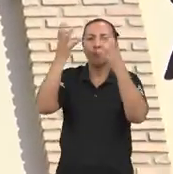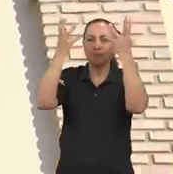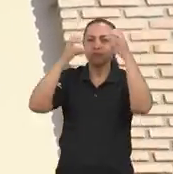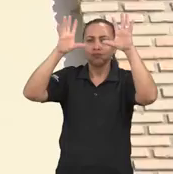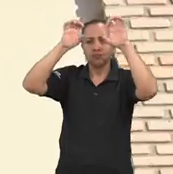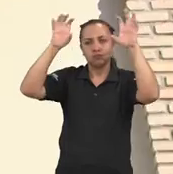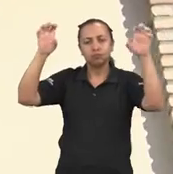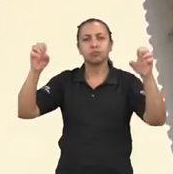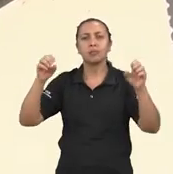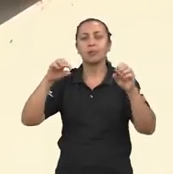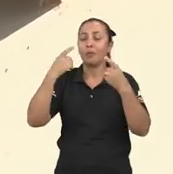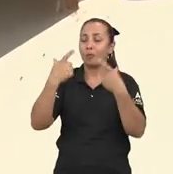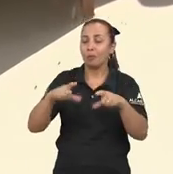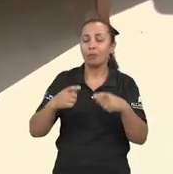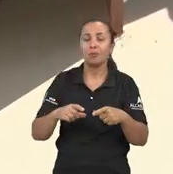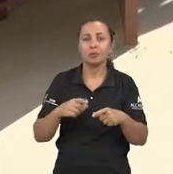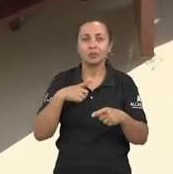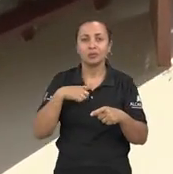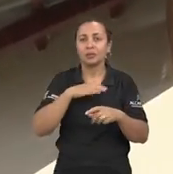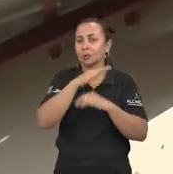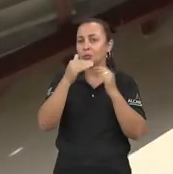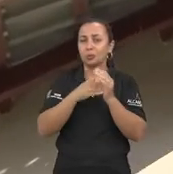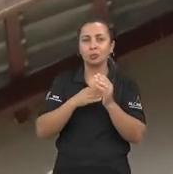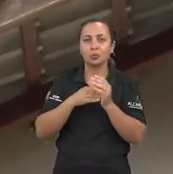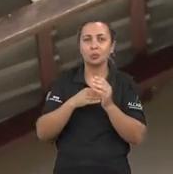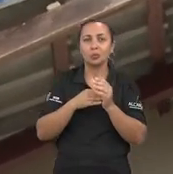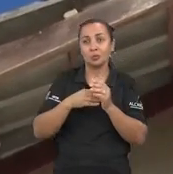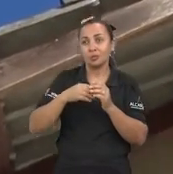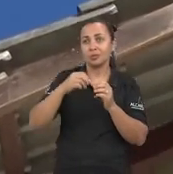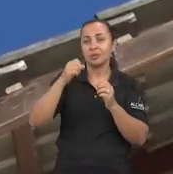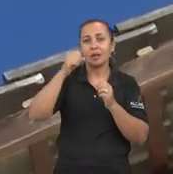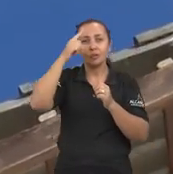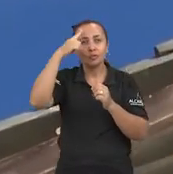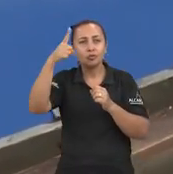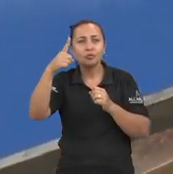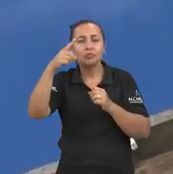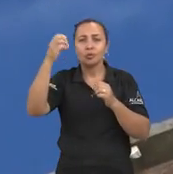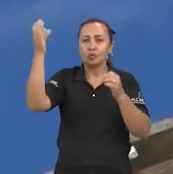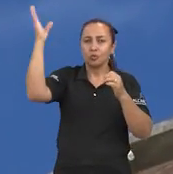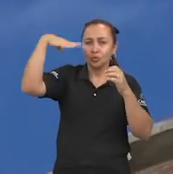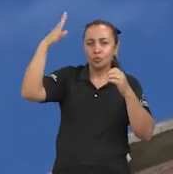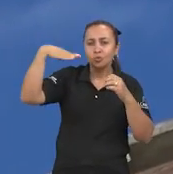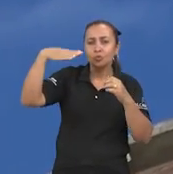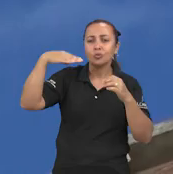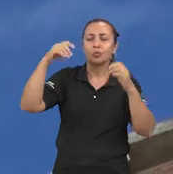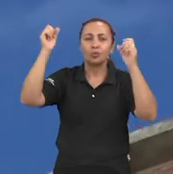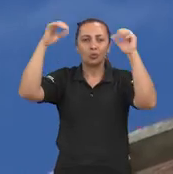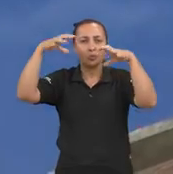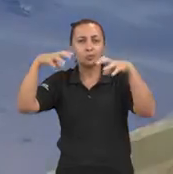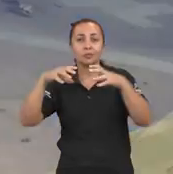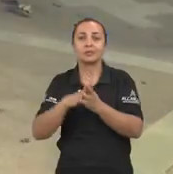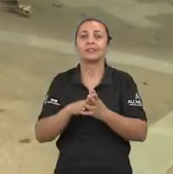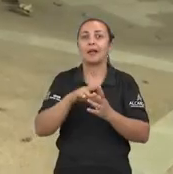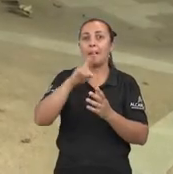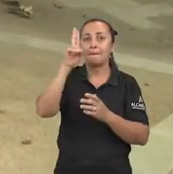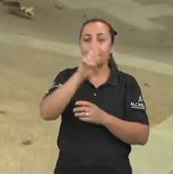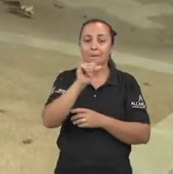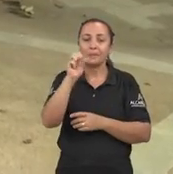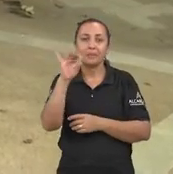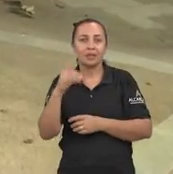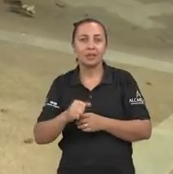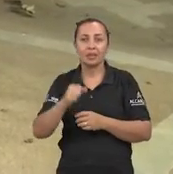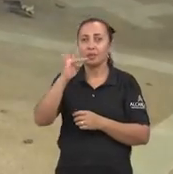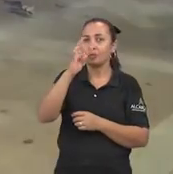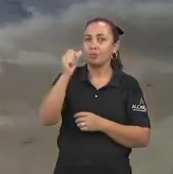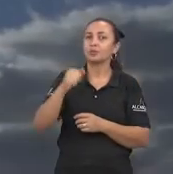automática onde mede todos os dados de uma estação e o mais importante no caso para usina fotovoltaica